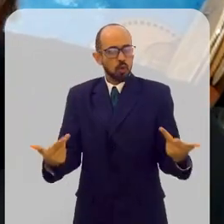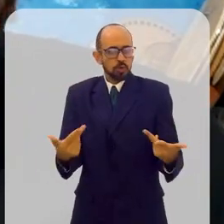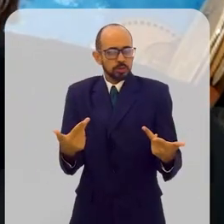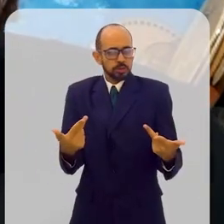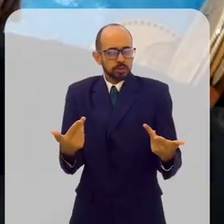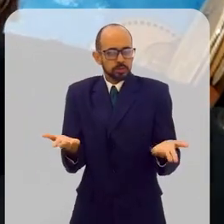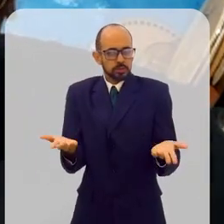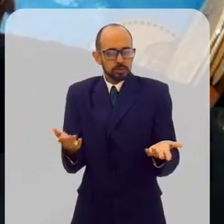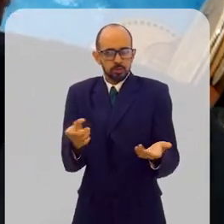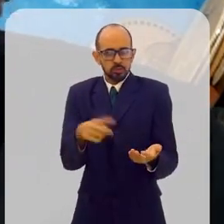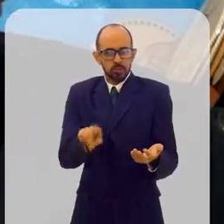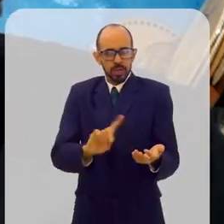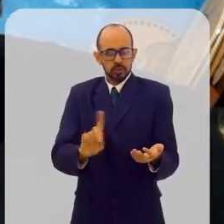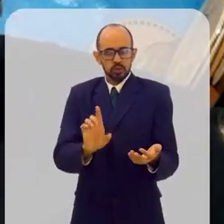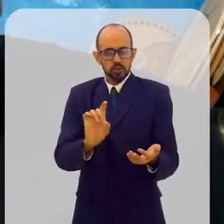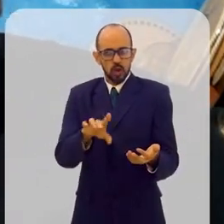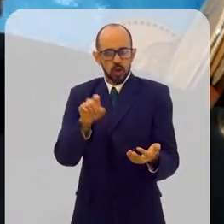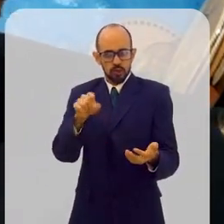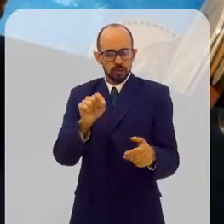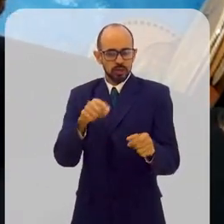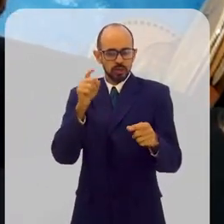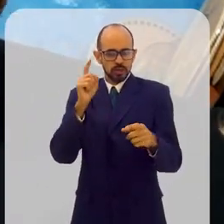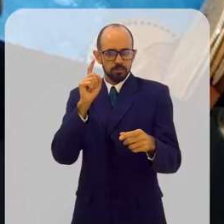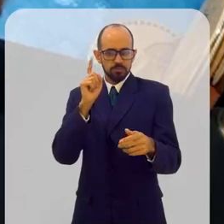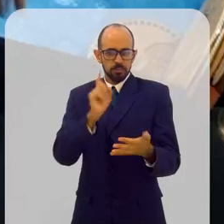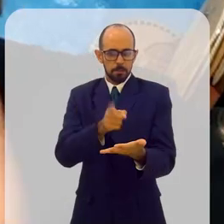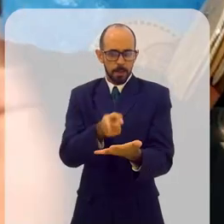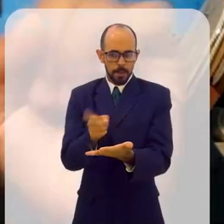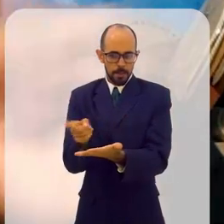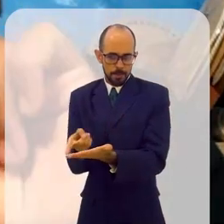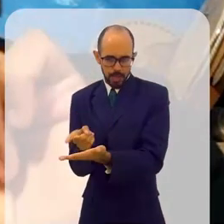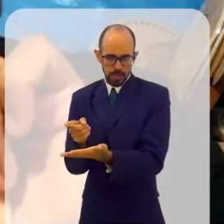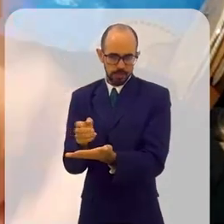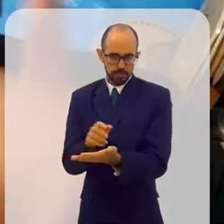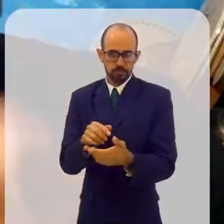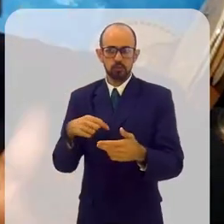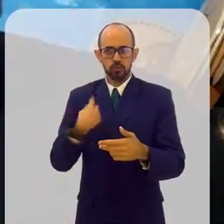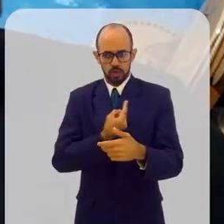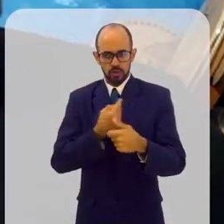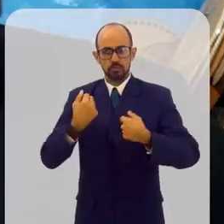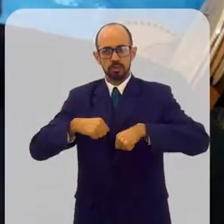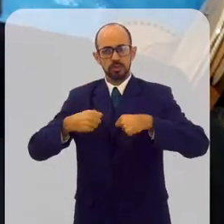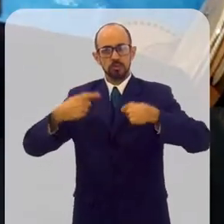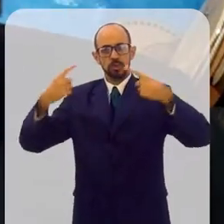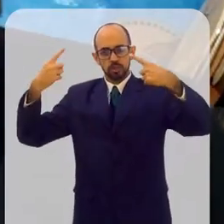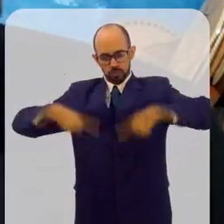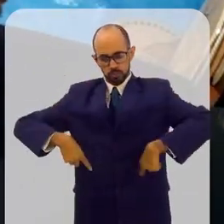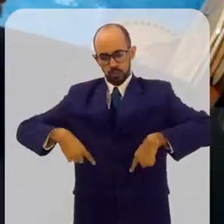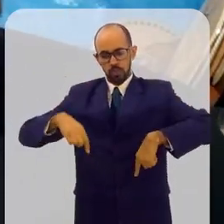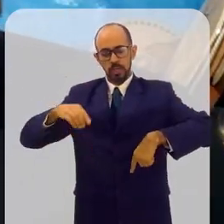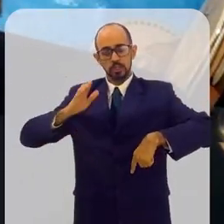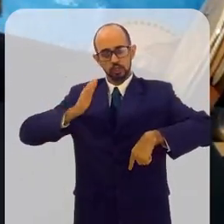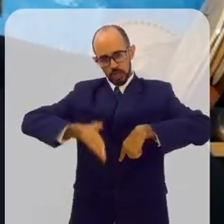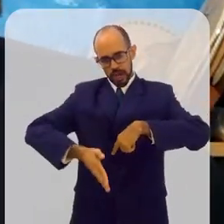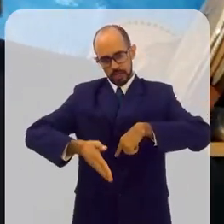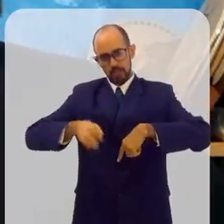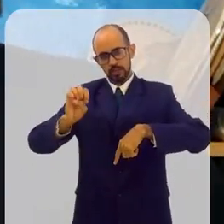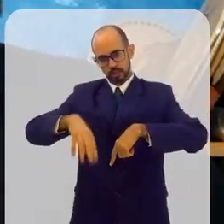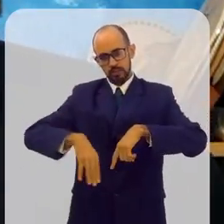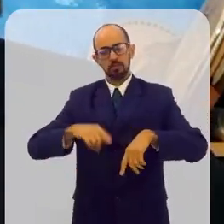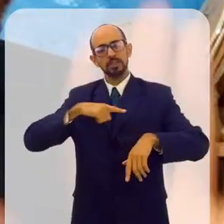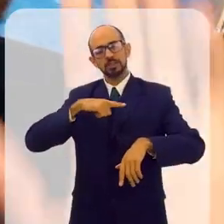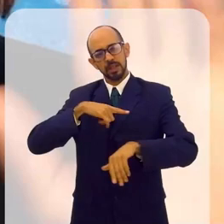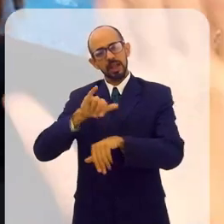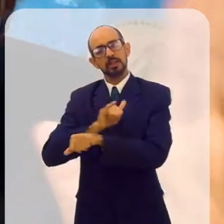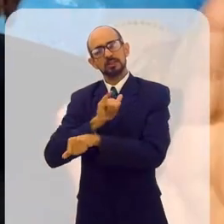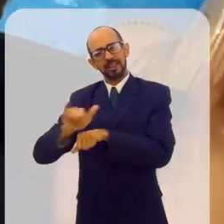coisa à revelia de ficar só nesse embate, confrontamento direto. Não estou dizendo que a gente não tem que fazer a disputa direta.